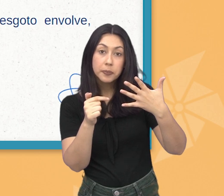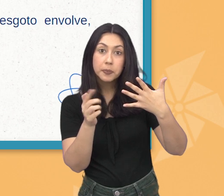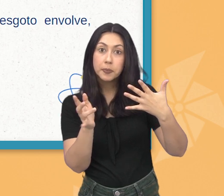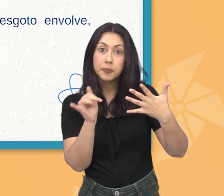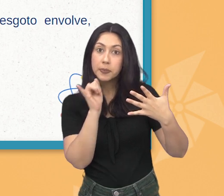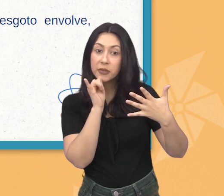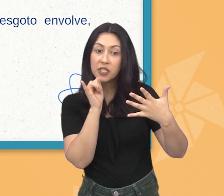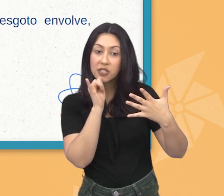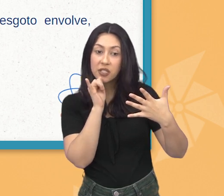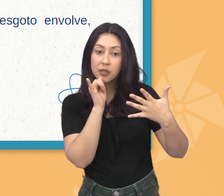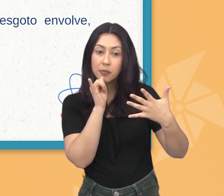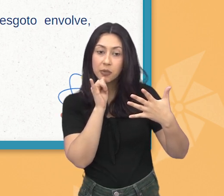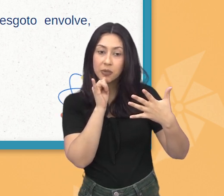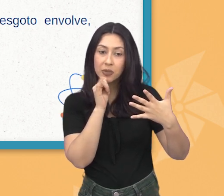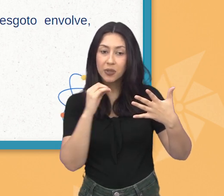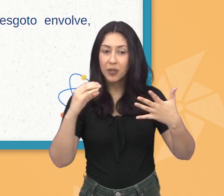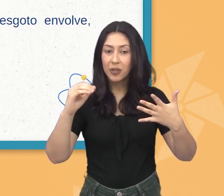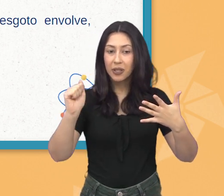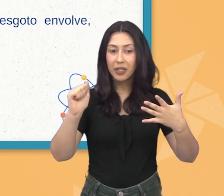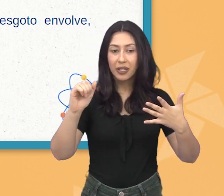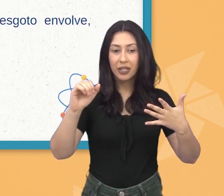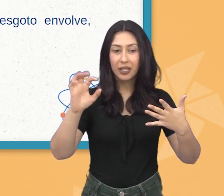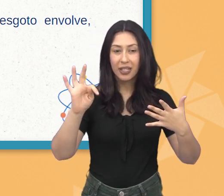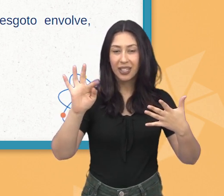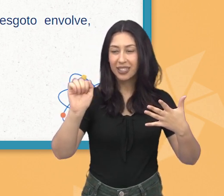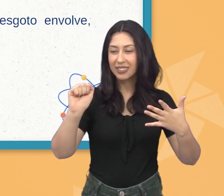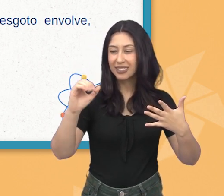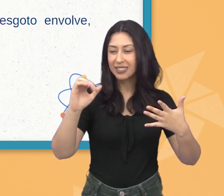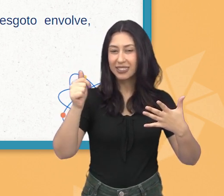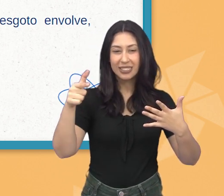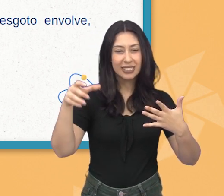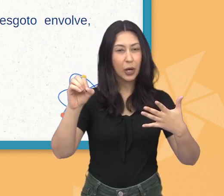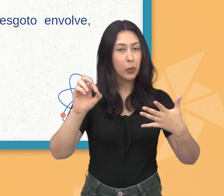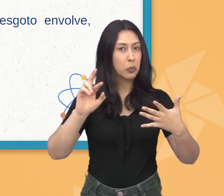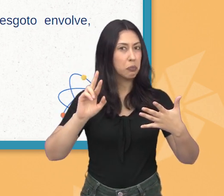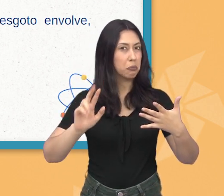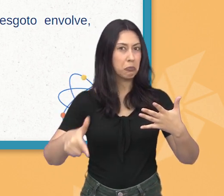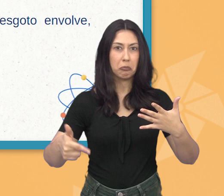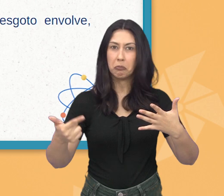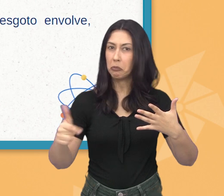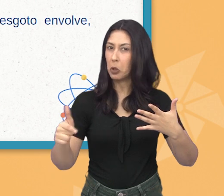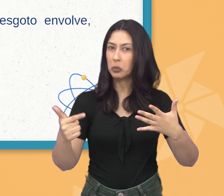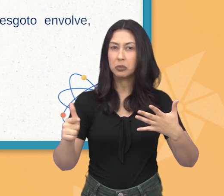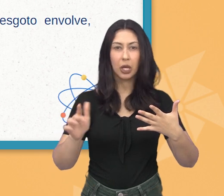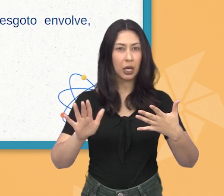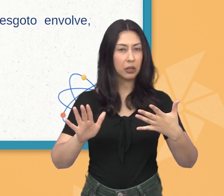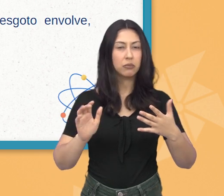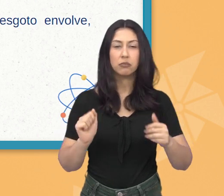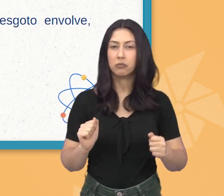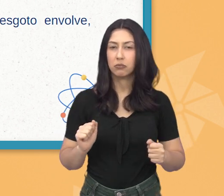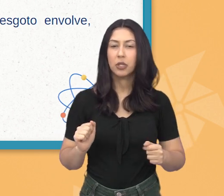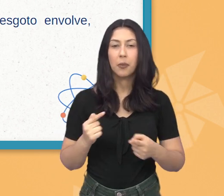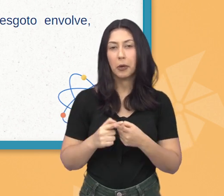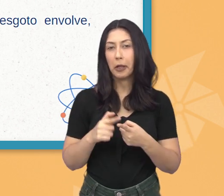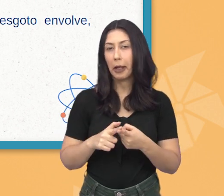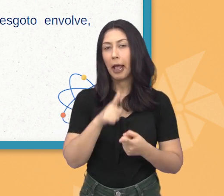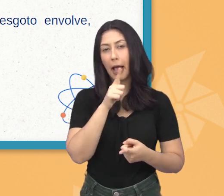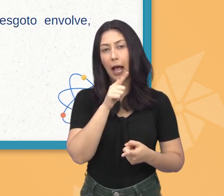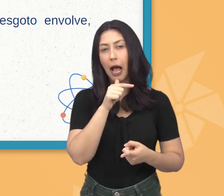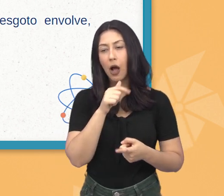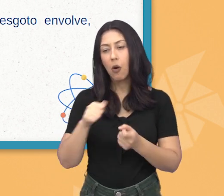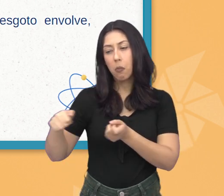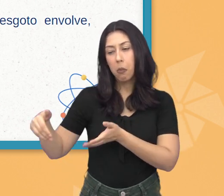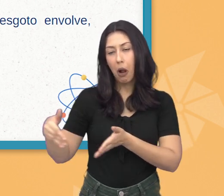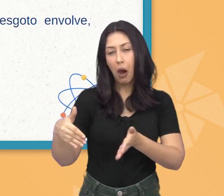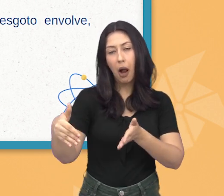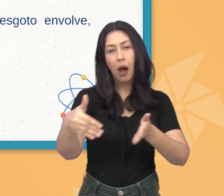por exemplo, não temos usado catação, dependendo da cooperativa pode ser que se retire esse lixo, mas daí a gente está falando de tratamento de esgoto, então